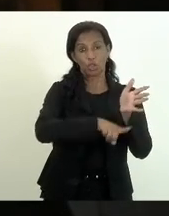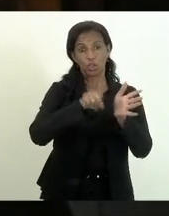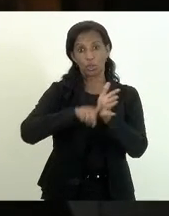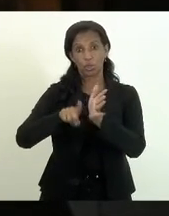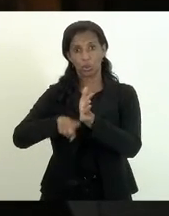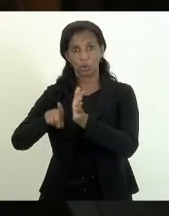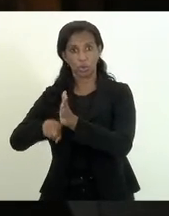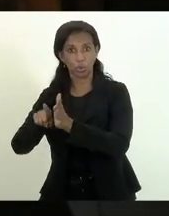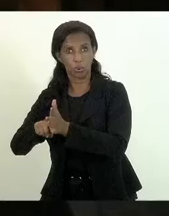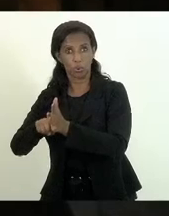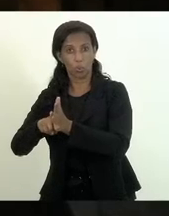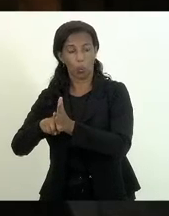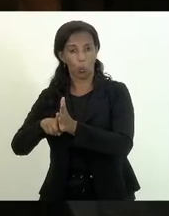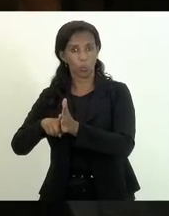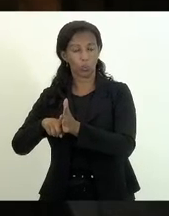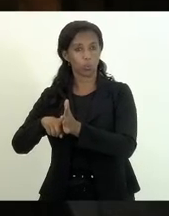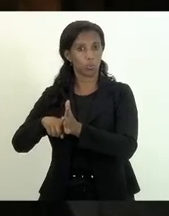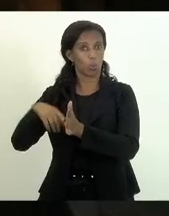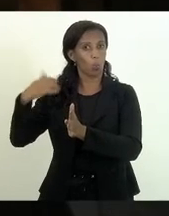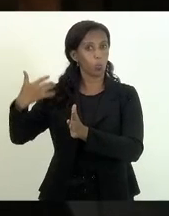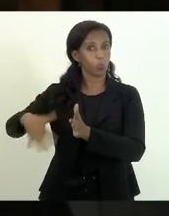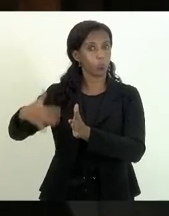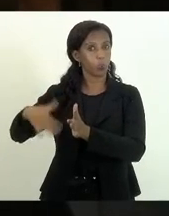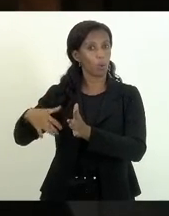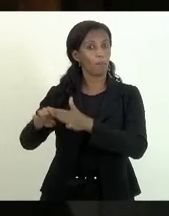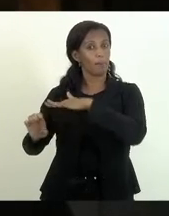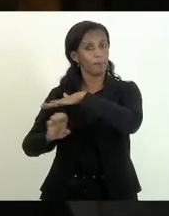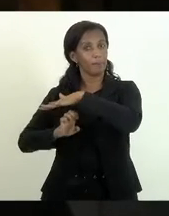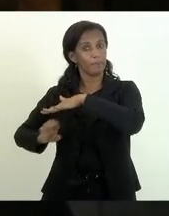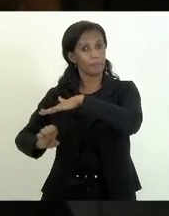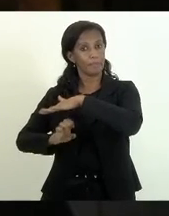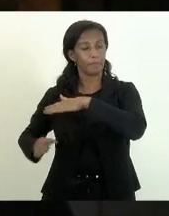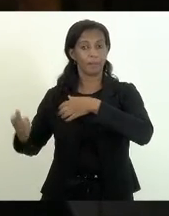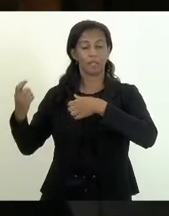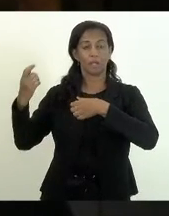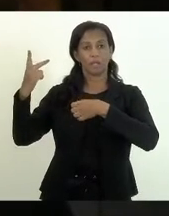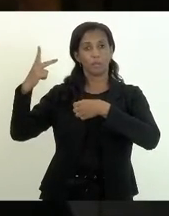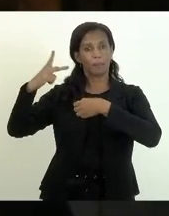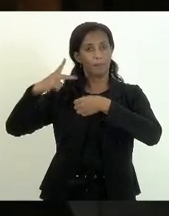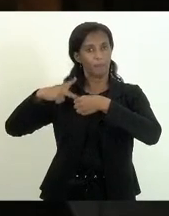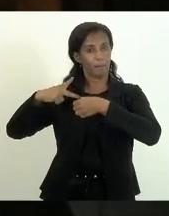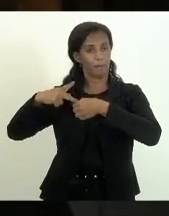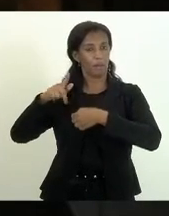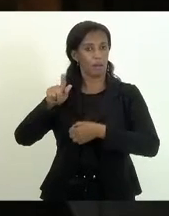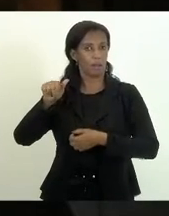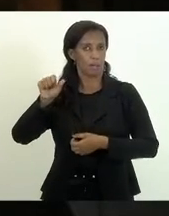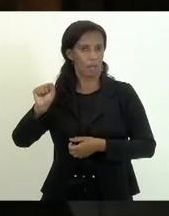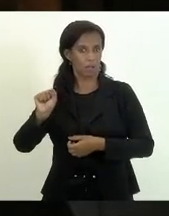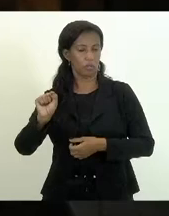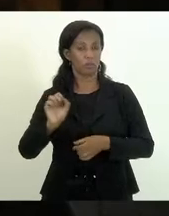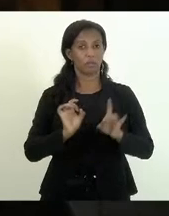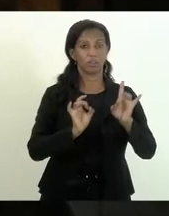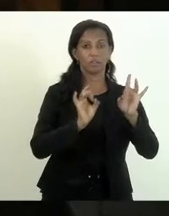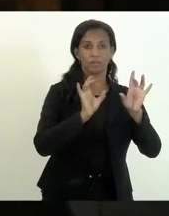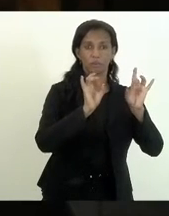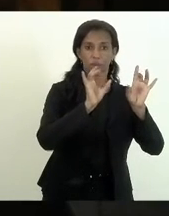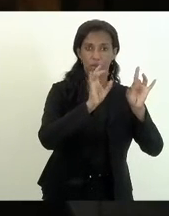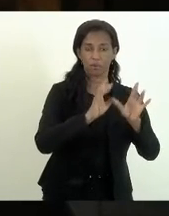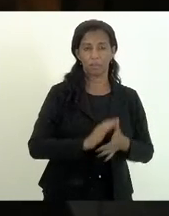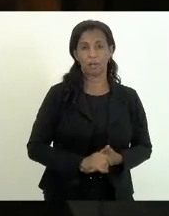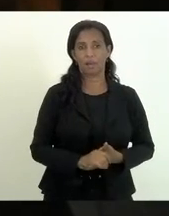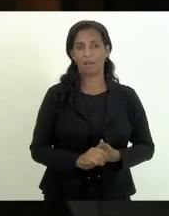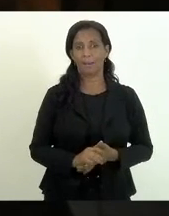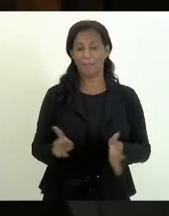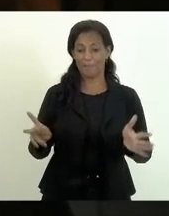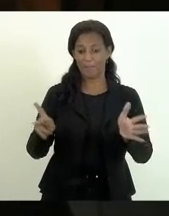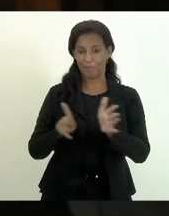abusivos produzidos pelas concessionárias de petróleo e gás em especial a